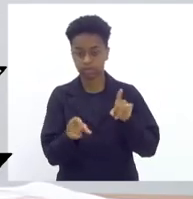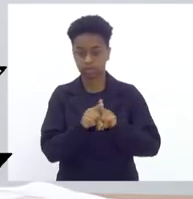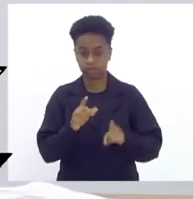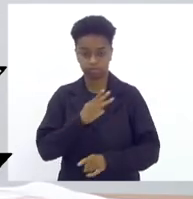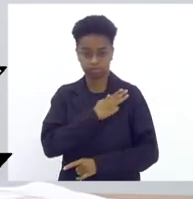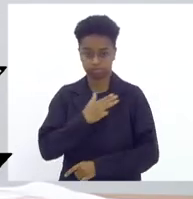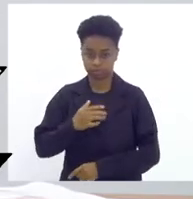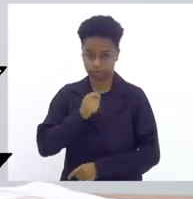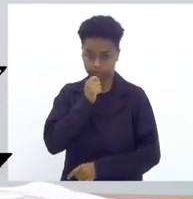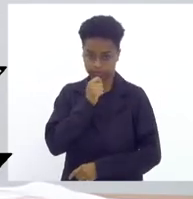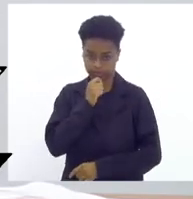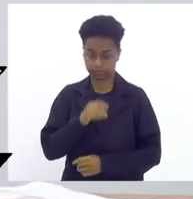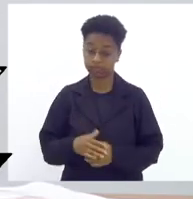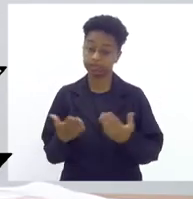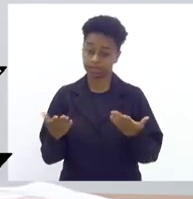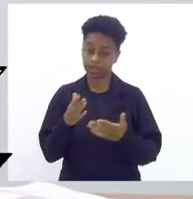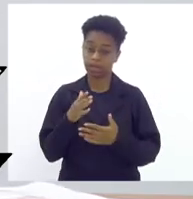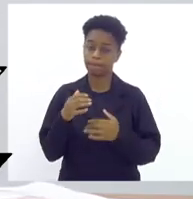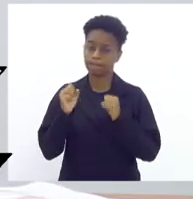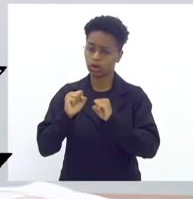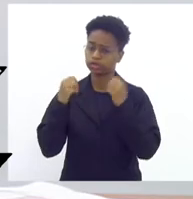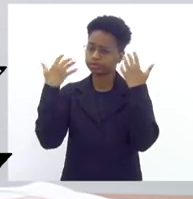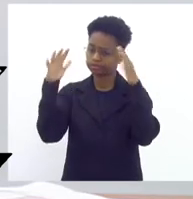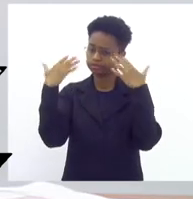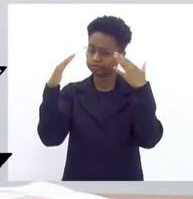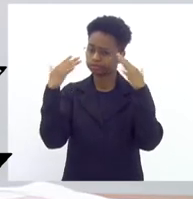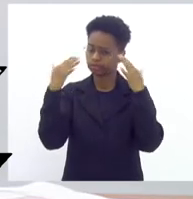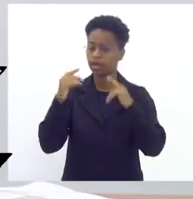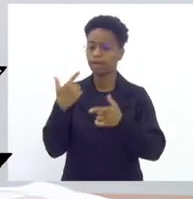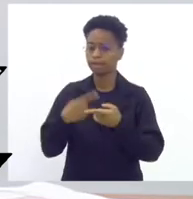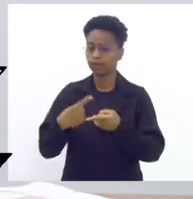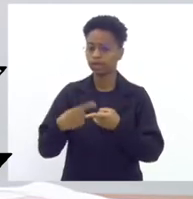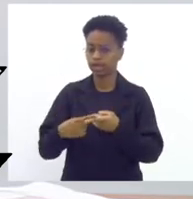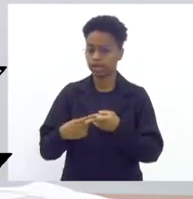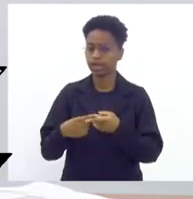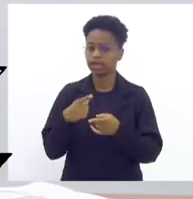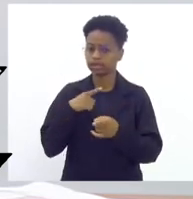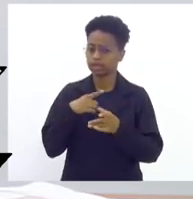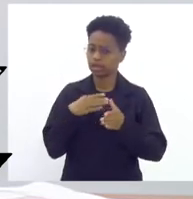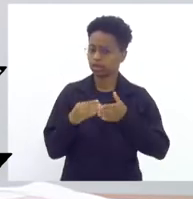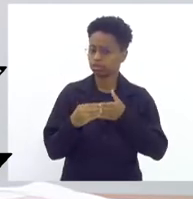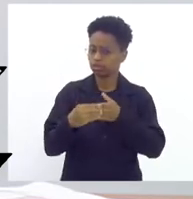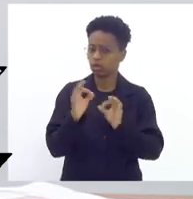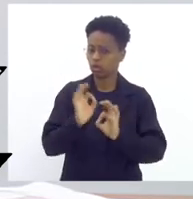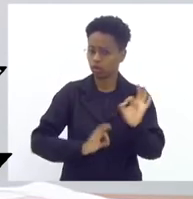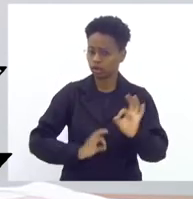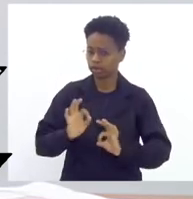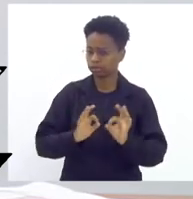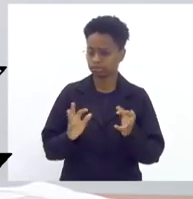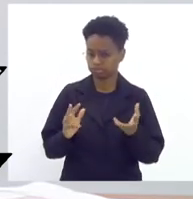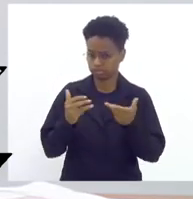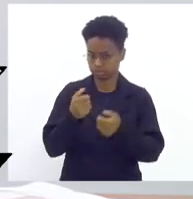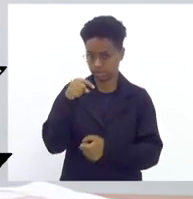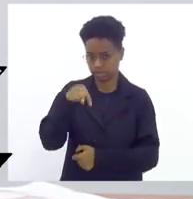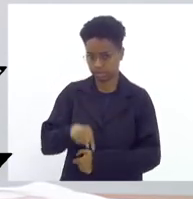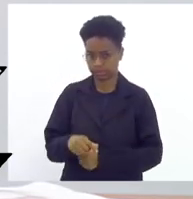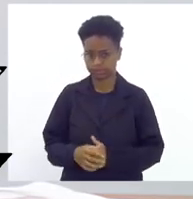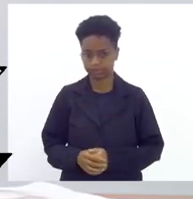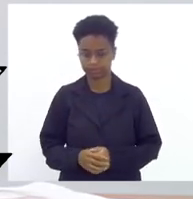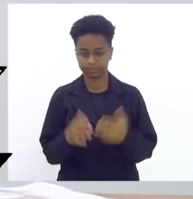aí Eliane pode comemorar pode aplaudir de pé que essa é um encaminhamento robusto aqui dessa audiência